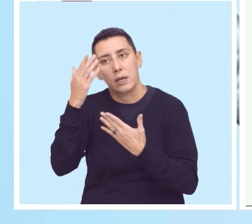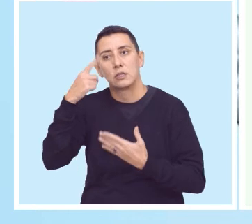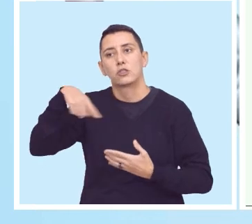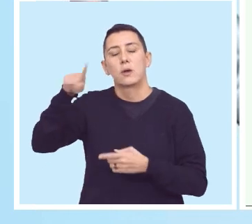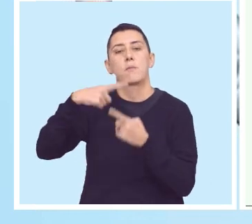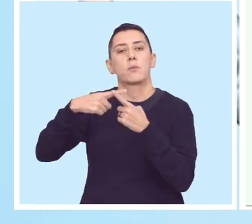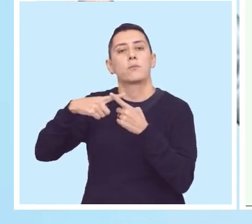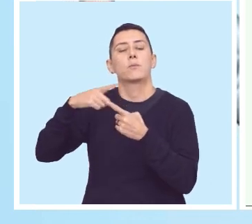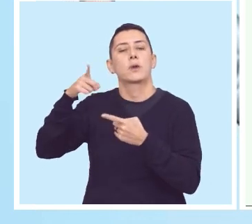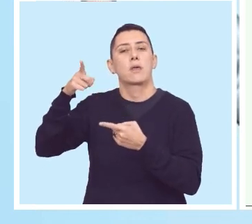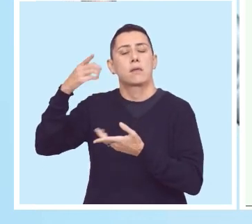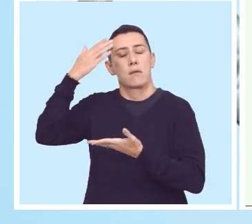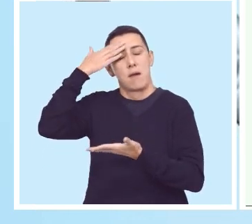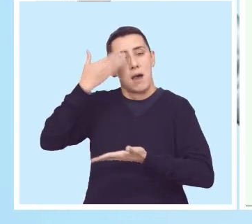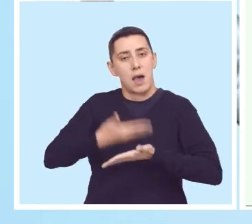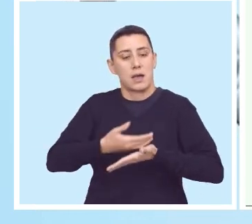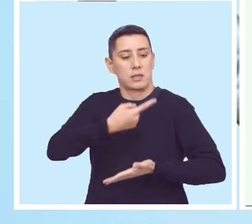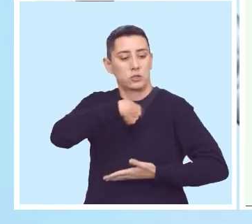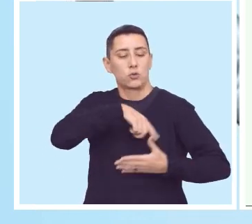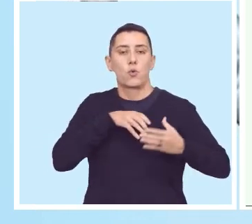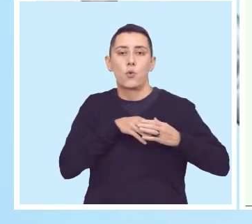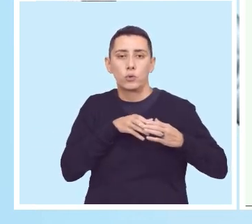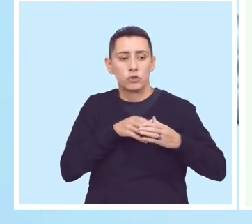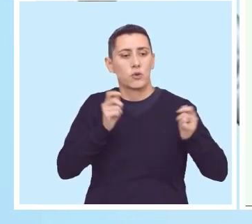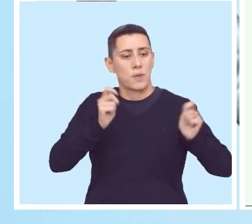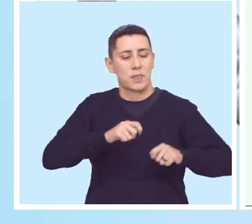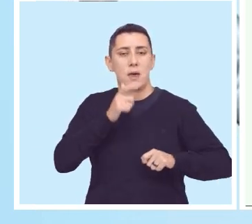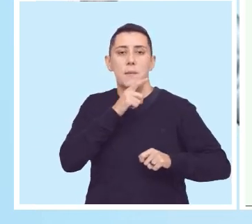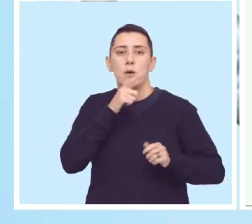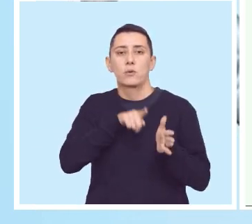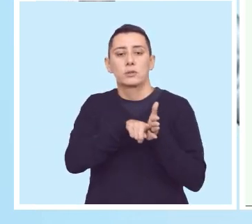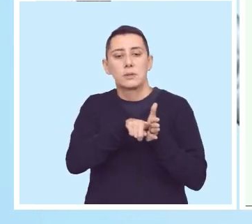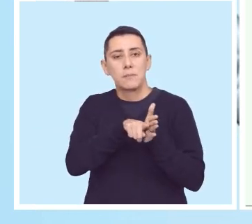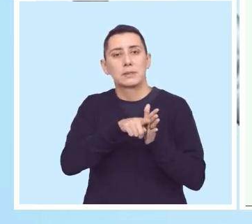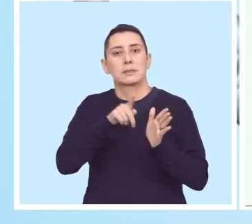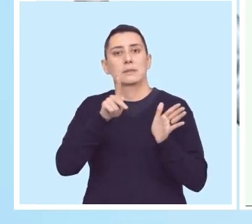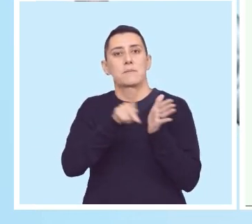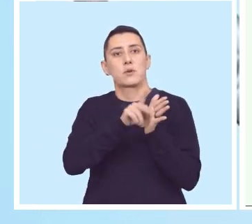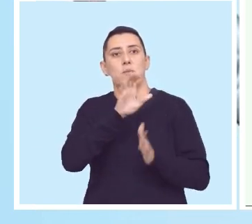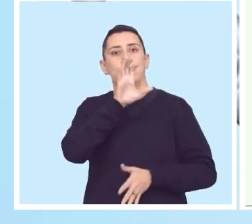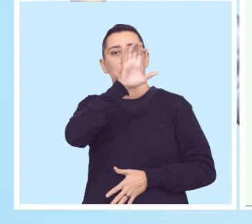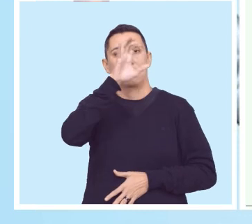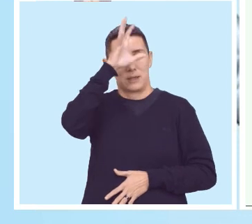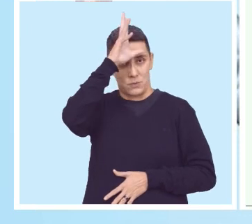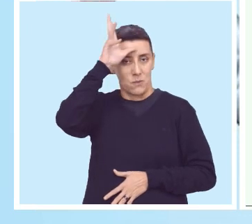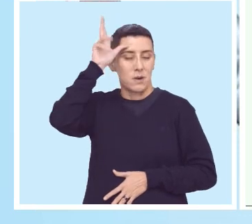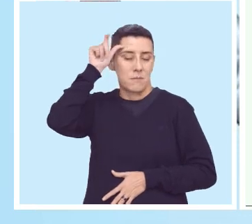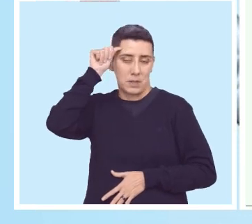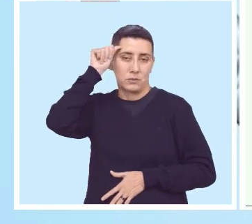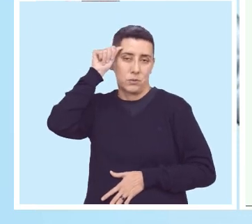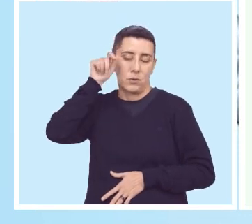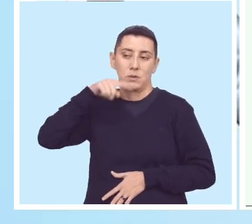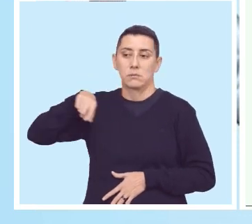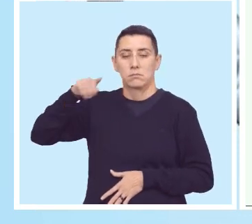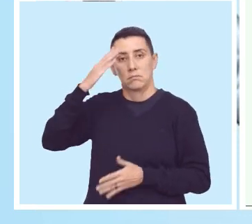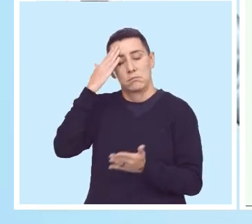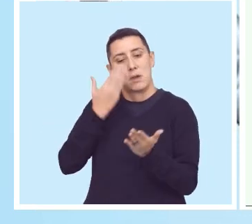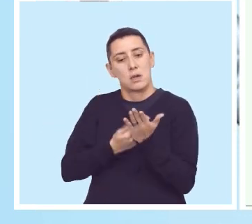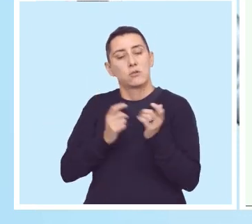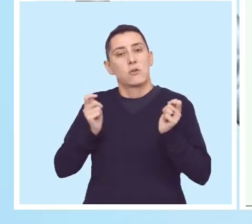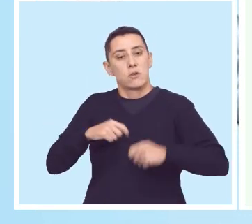acreditado aqui na equipe, ter acreditado na Universidade do Estado do Amazonas, né, ter acreditado aqui que nós